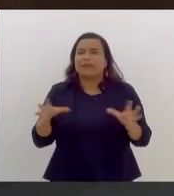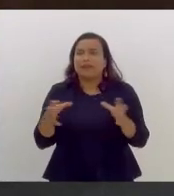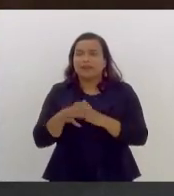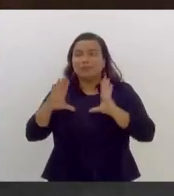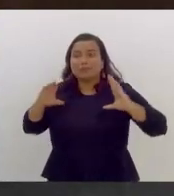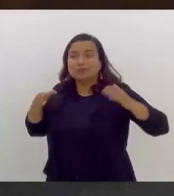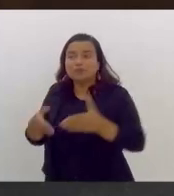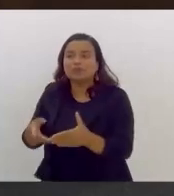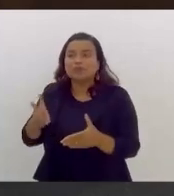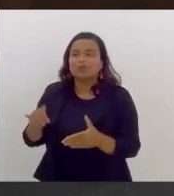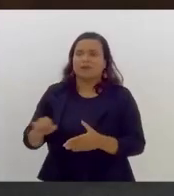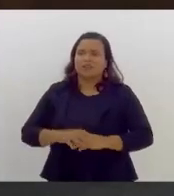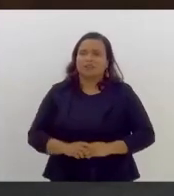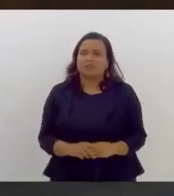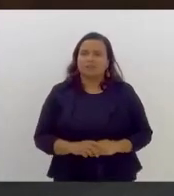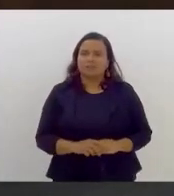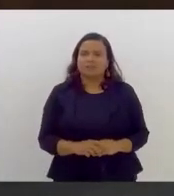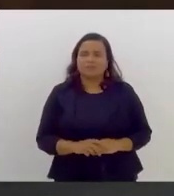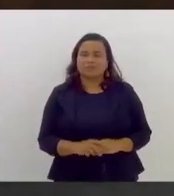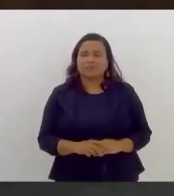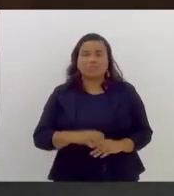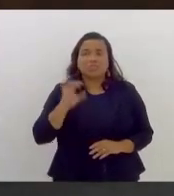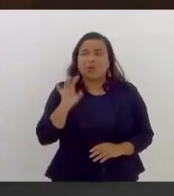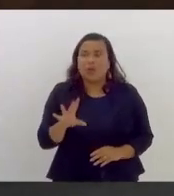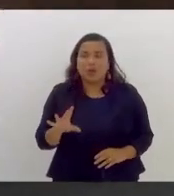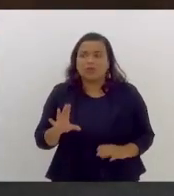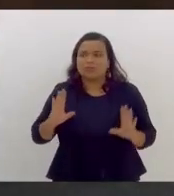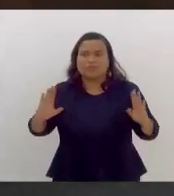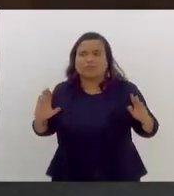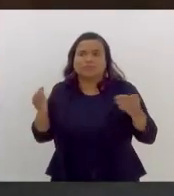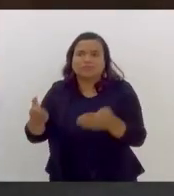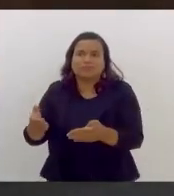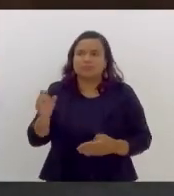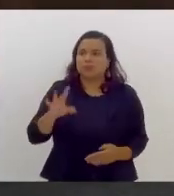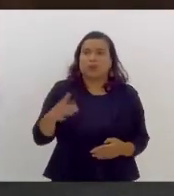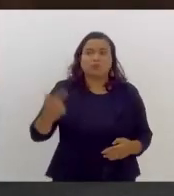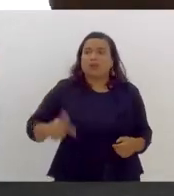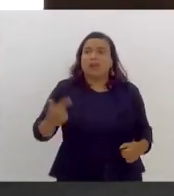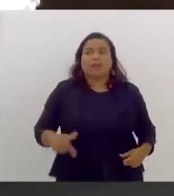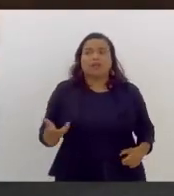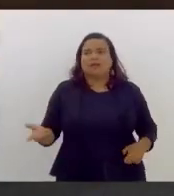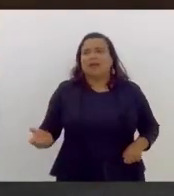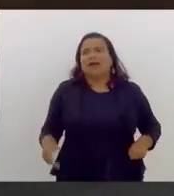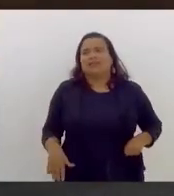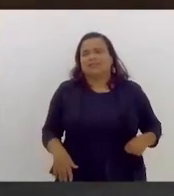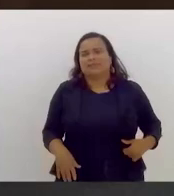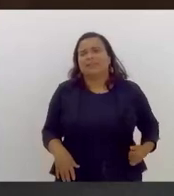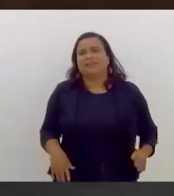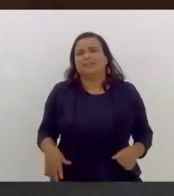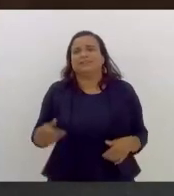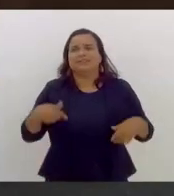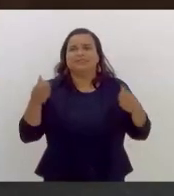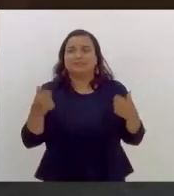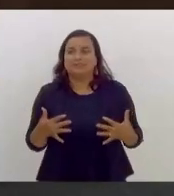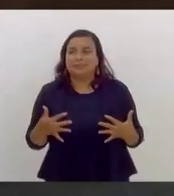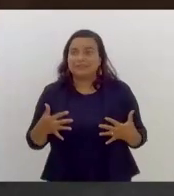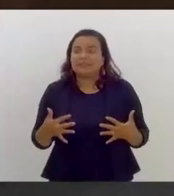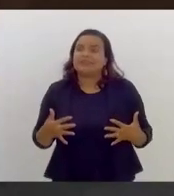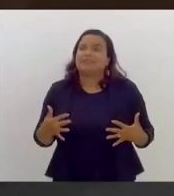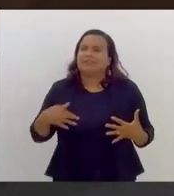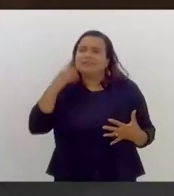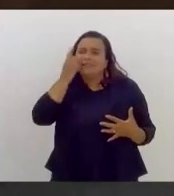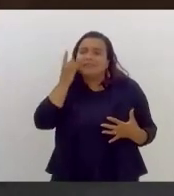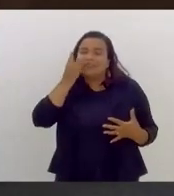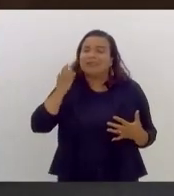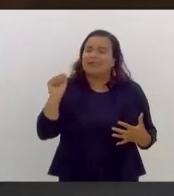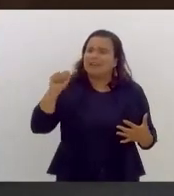exclusiva. Só para, exclusivamente para isso, não tem. Que eu quero dizer para o senhor, o deputado André